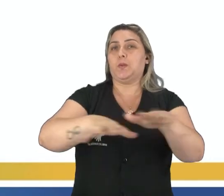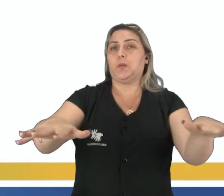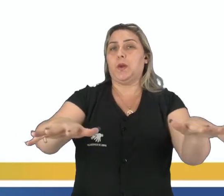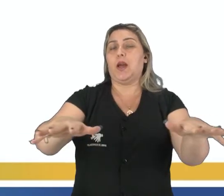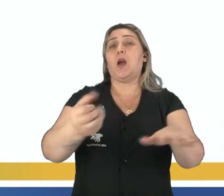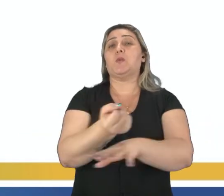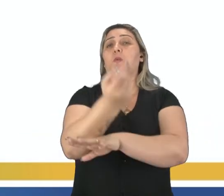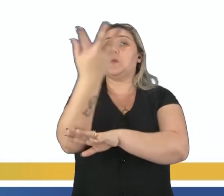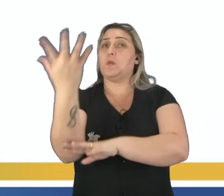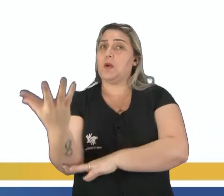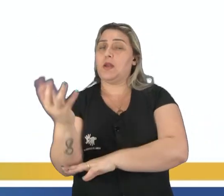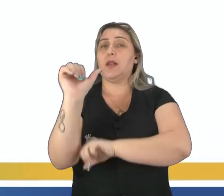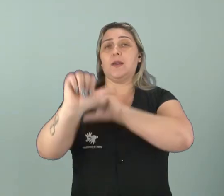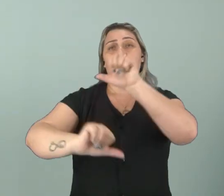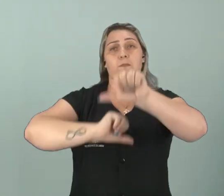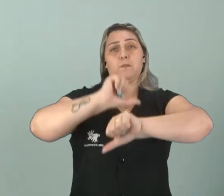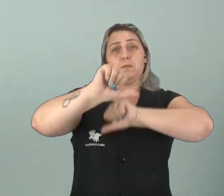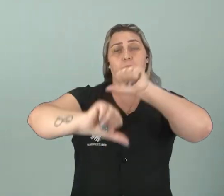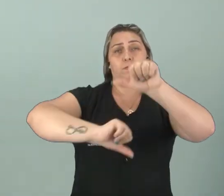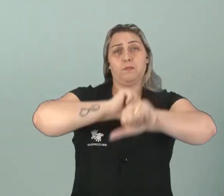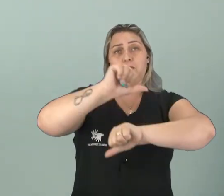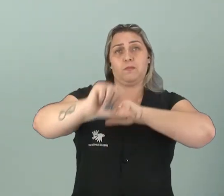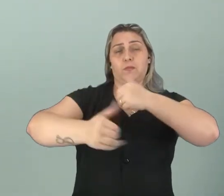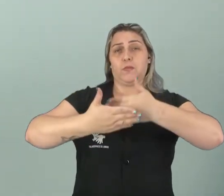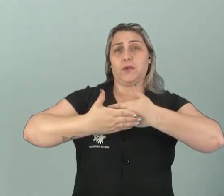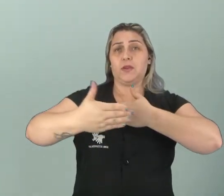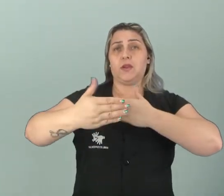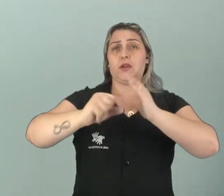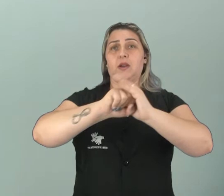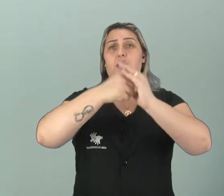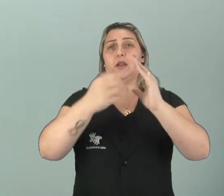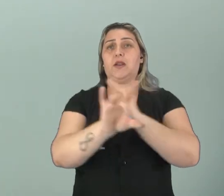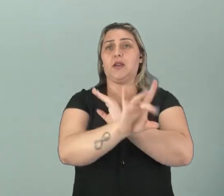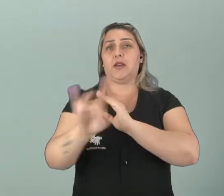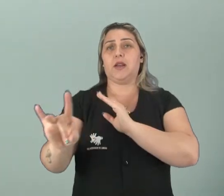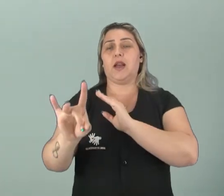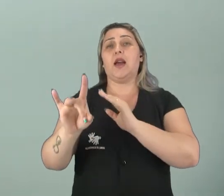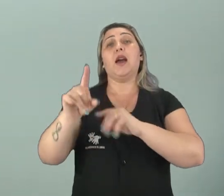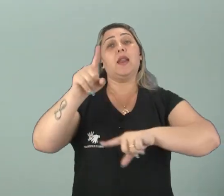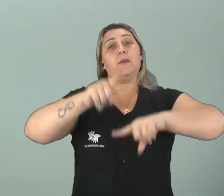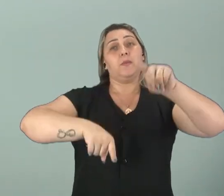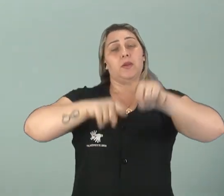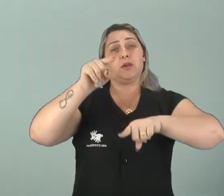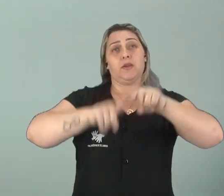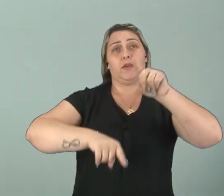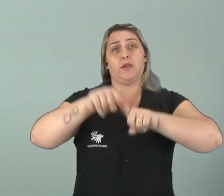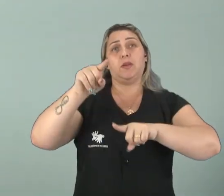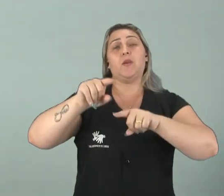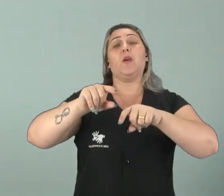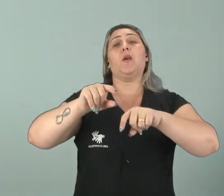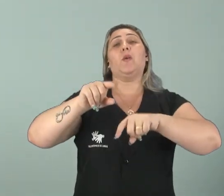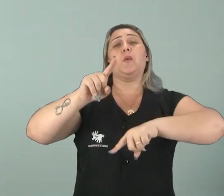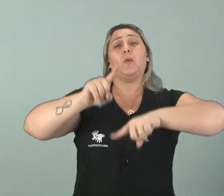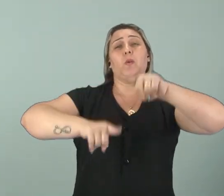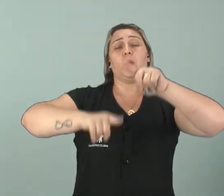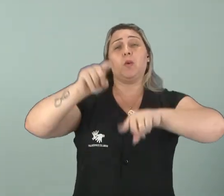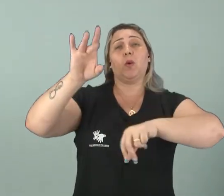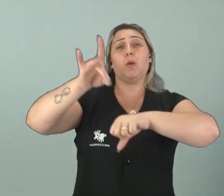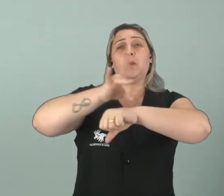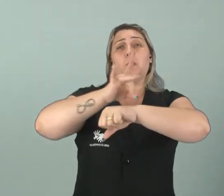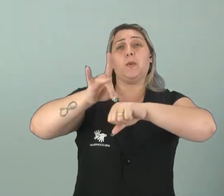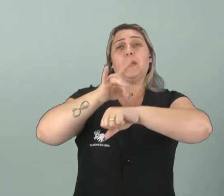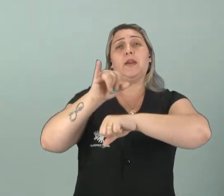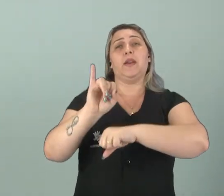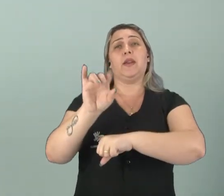A quantidade muda a partir das características de cada corpo. Só que um corpo chamado de corpo negro, ele é chamado de